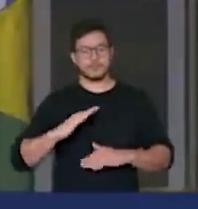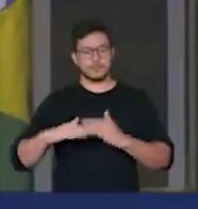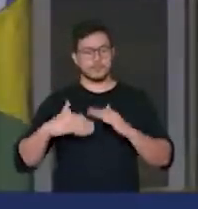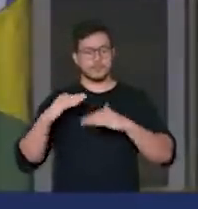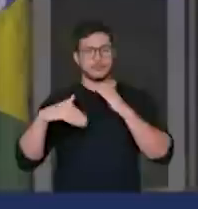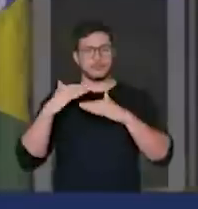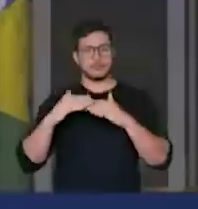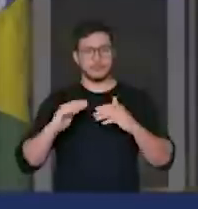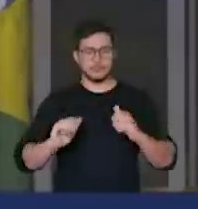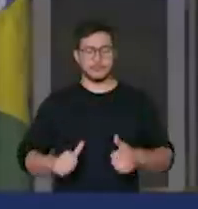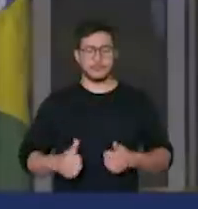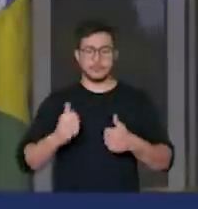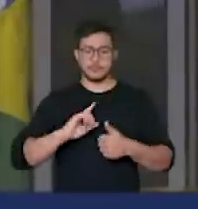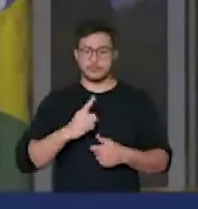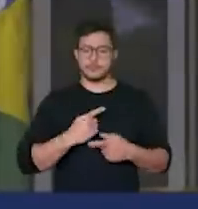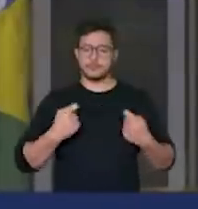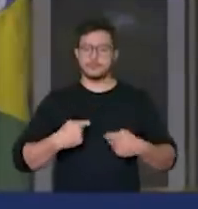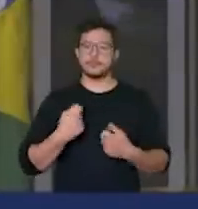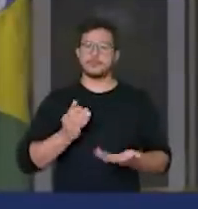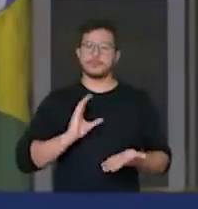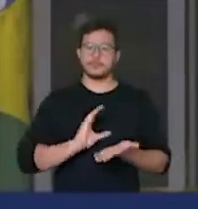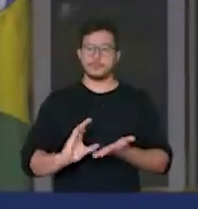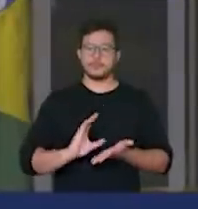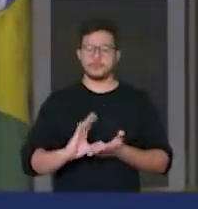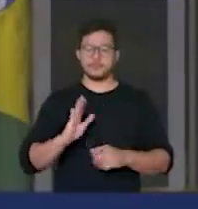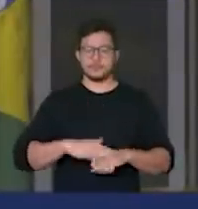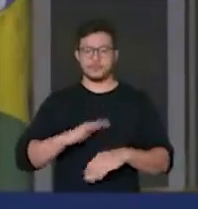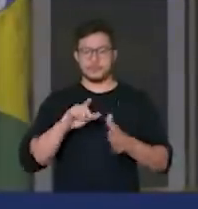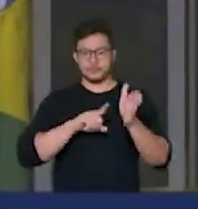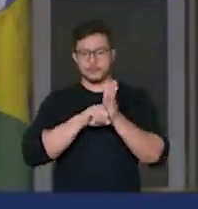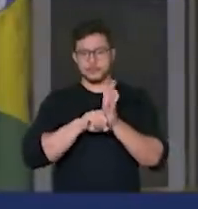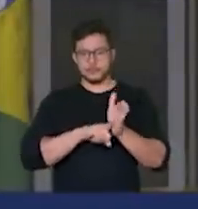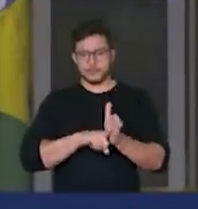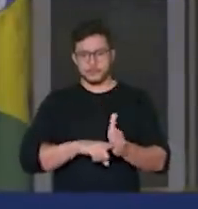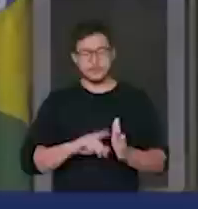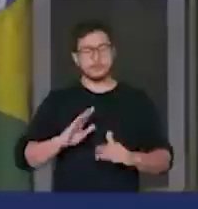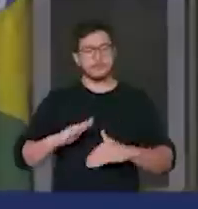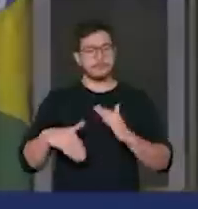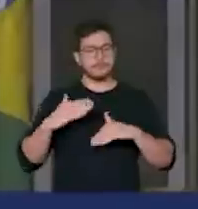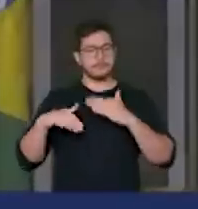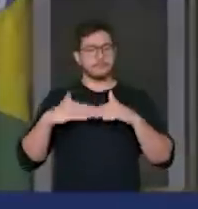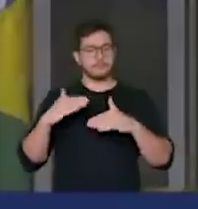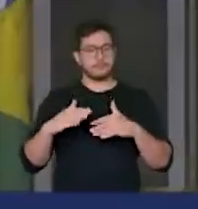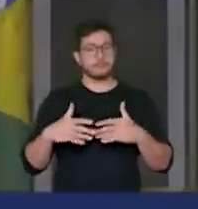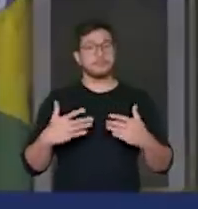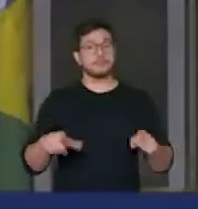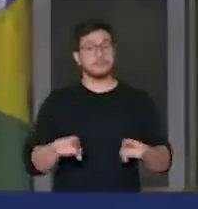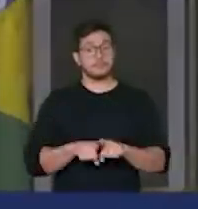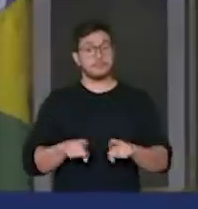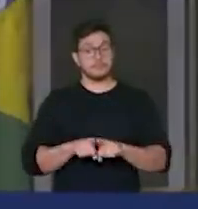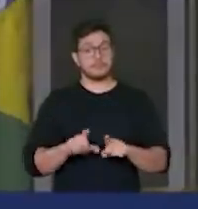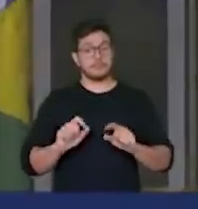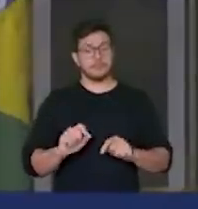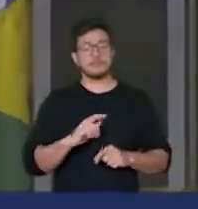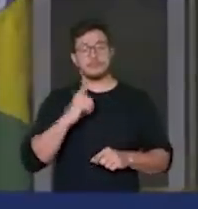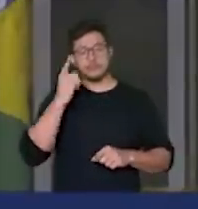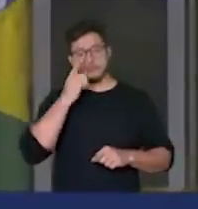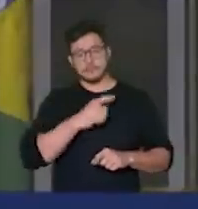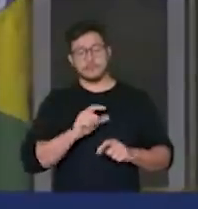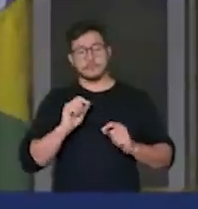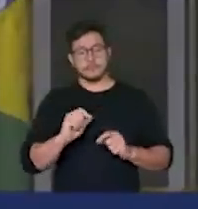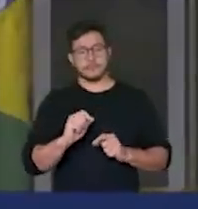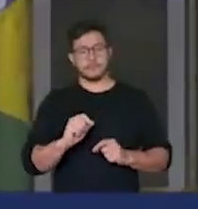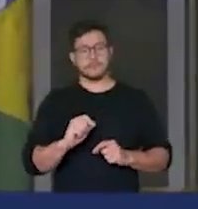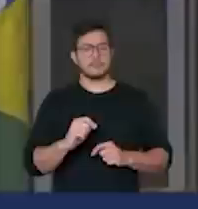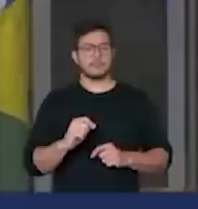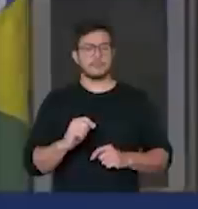que a gente precisa investir cada vez mais em pesquisa e em desenvolvimento e mais, em manter e